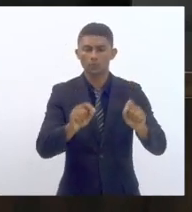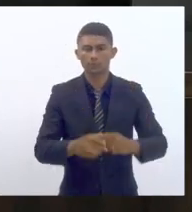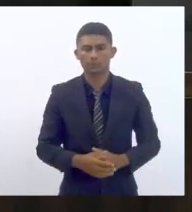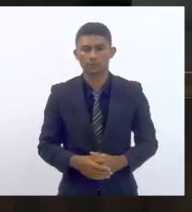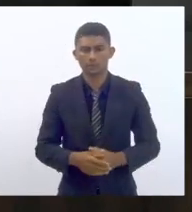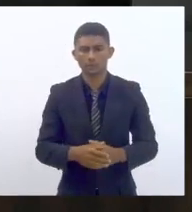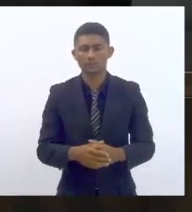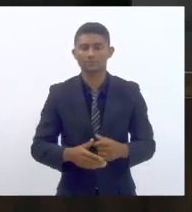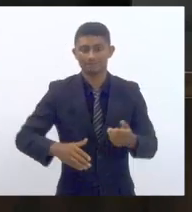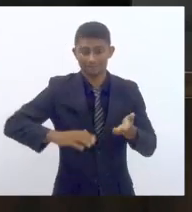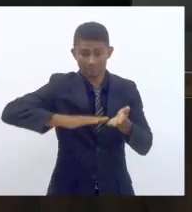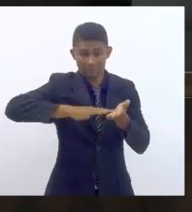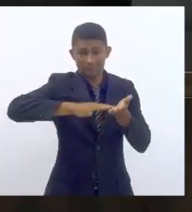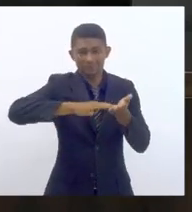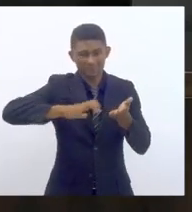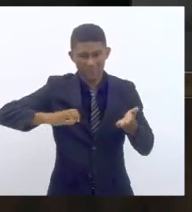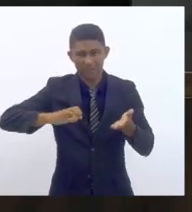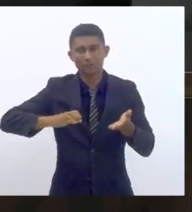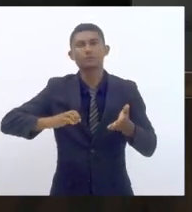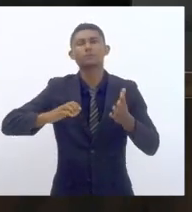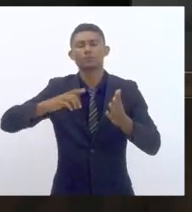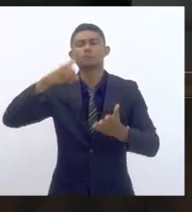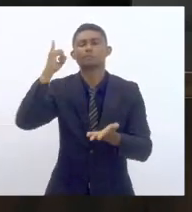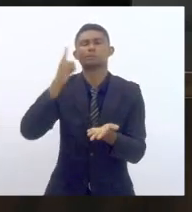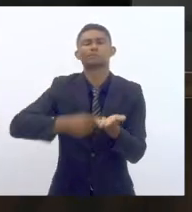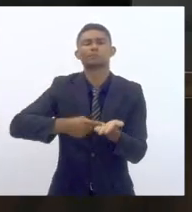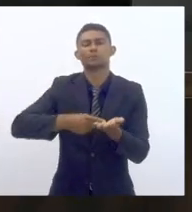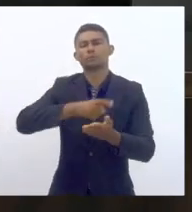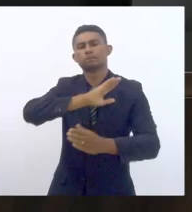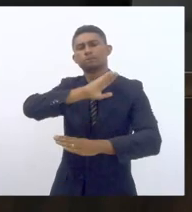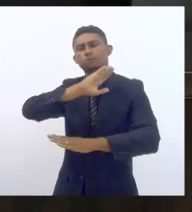os vetos acordados para rejeitar.